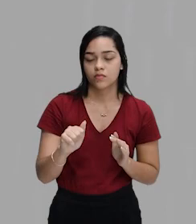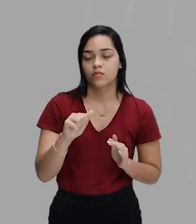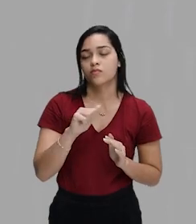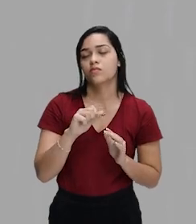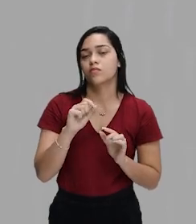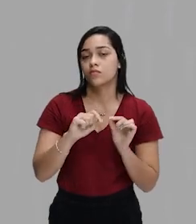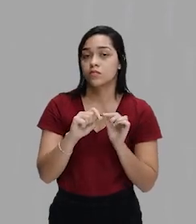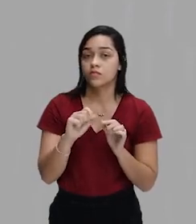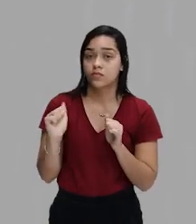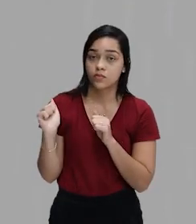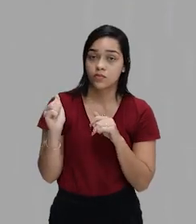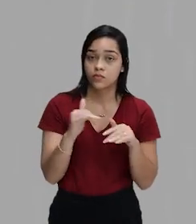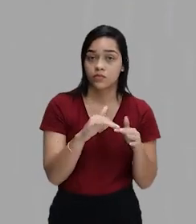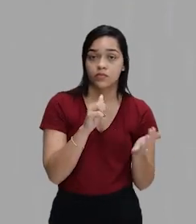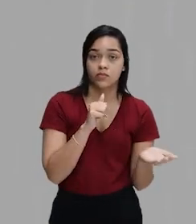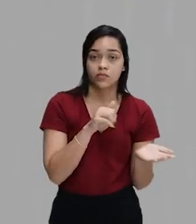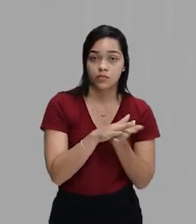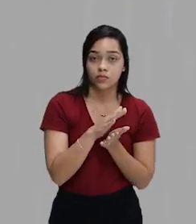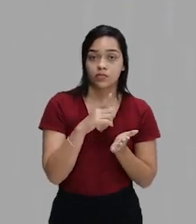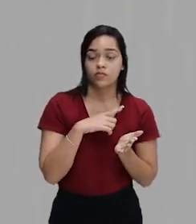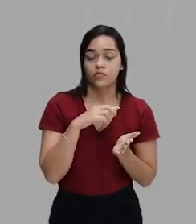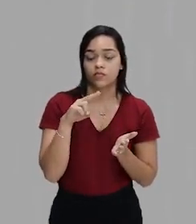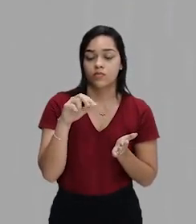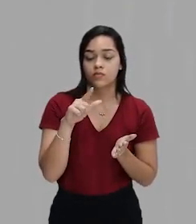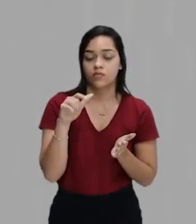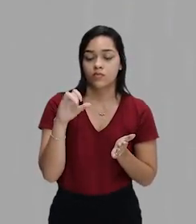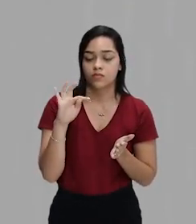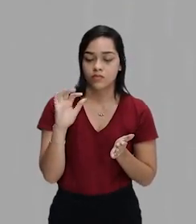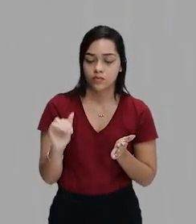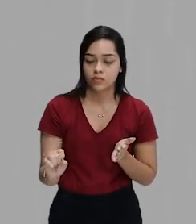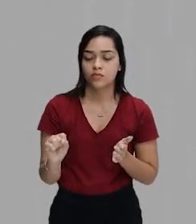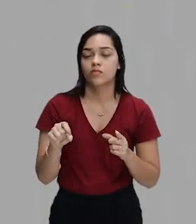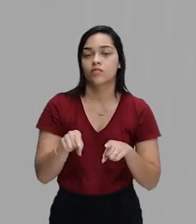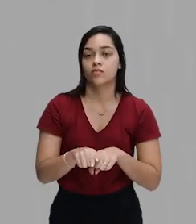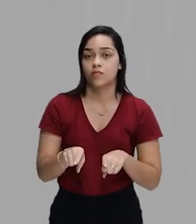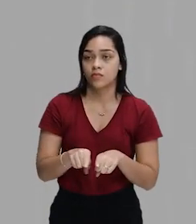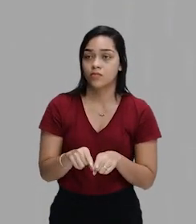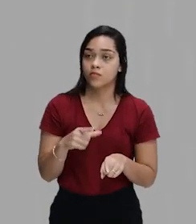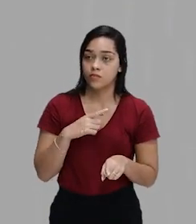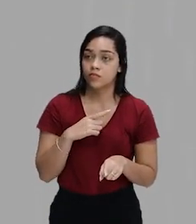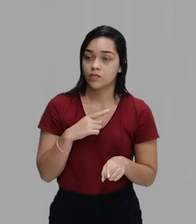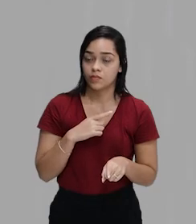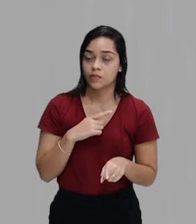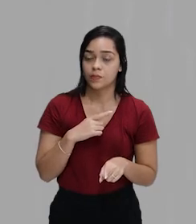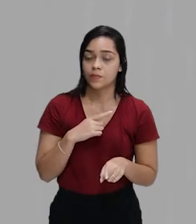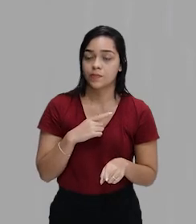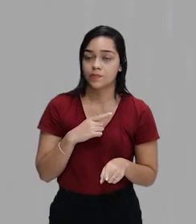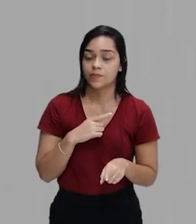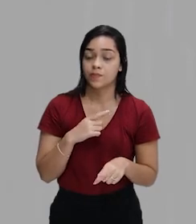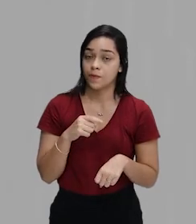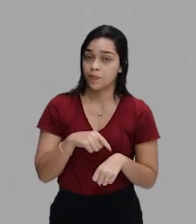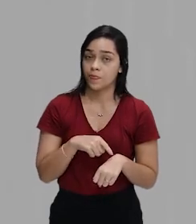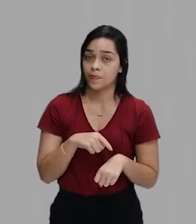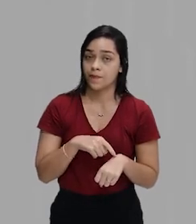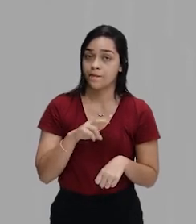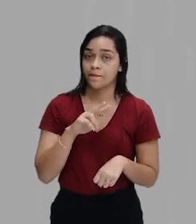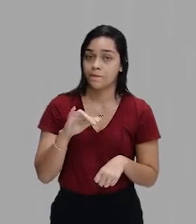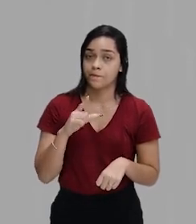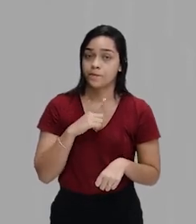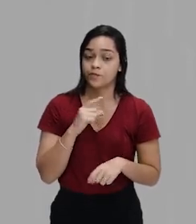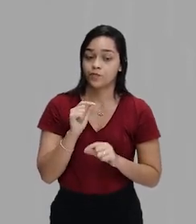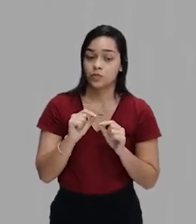Eles expulsam os alemães nazistas do leste europeu. Tá? E, ao mesmo tempo, eles